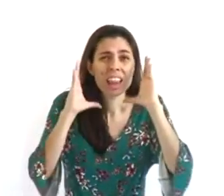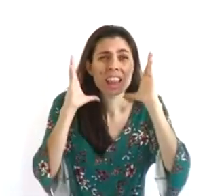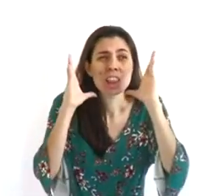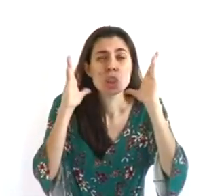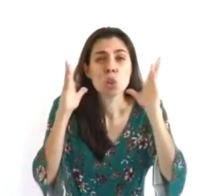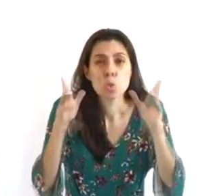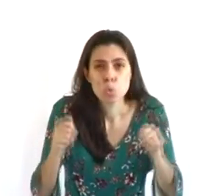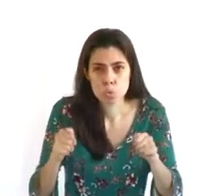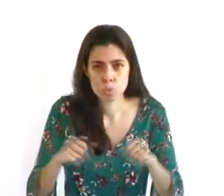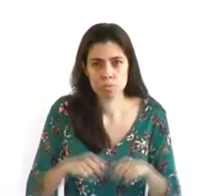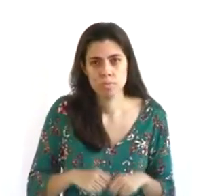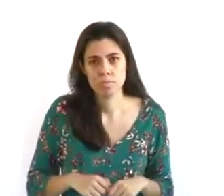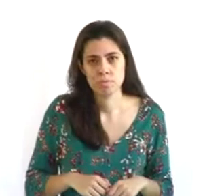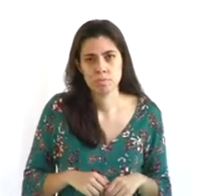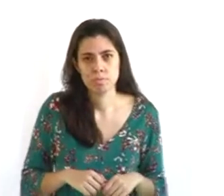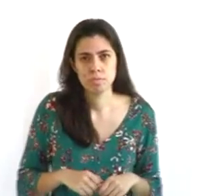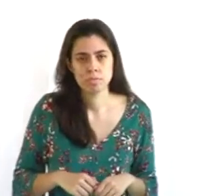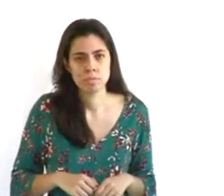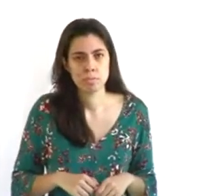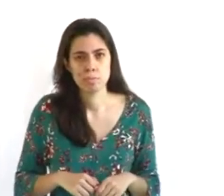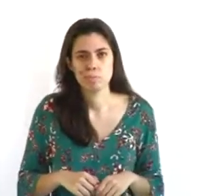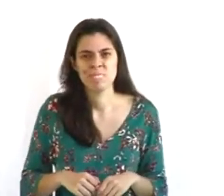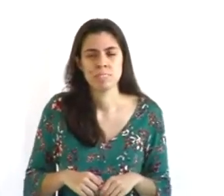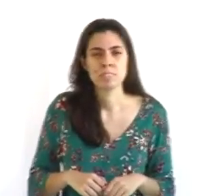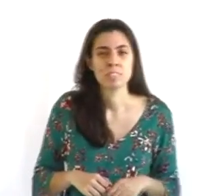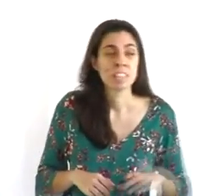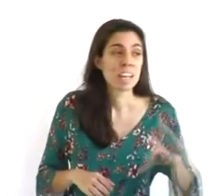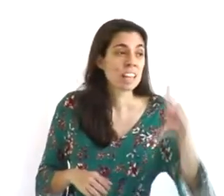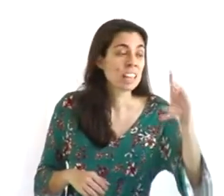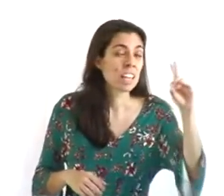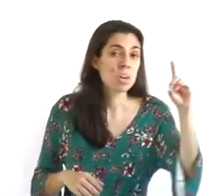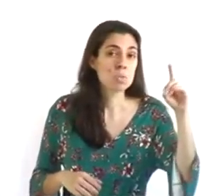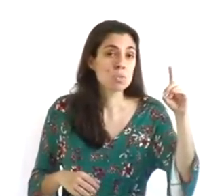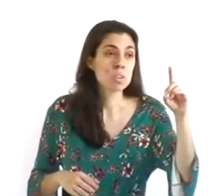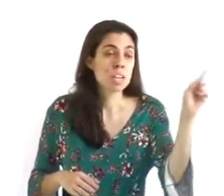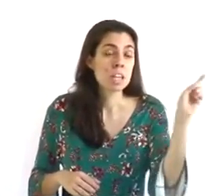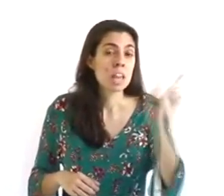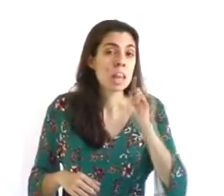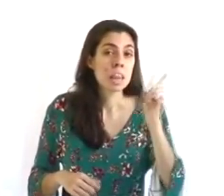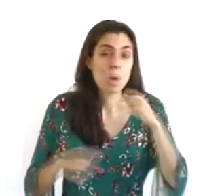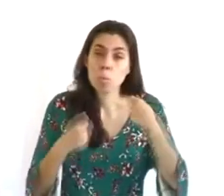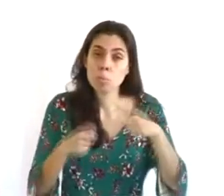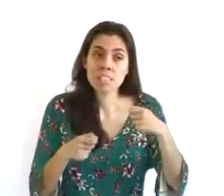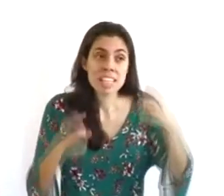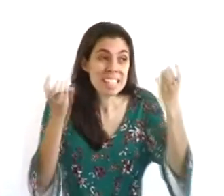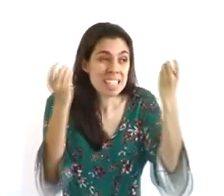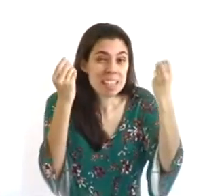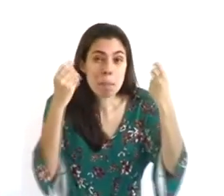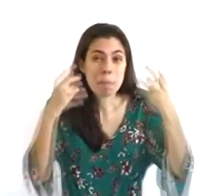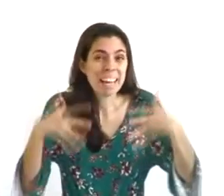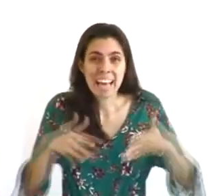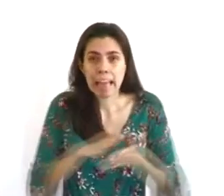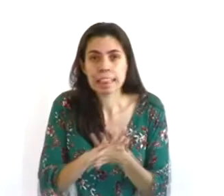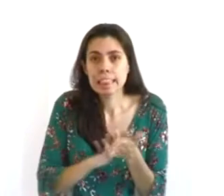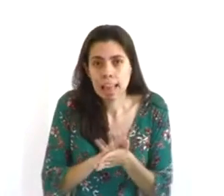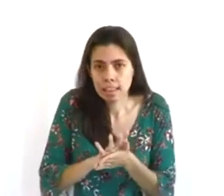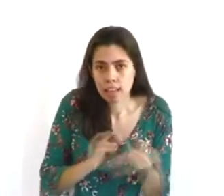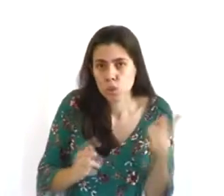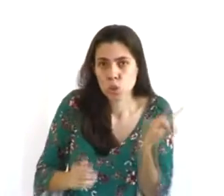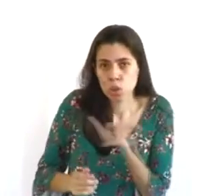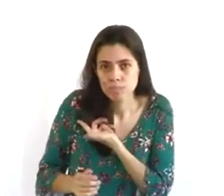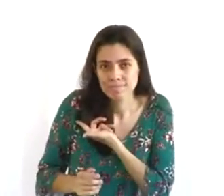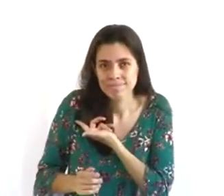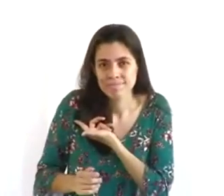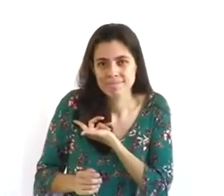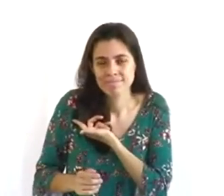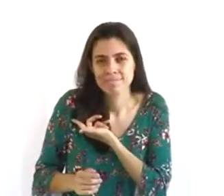não tem satisfação a nos dar, sabiam disso? Deus não é obrigado a dizer porque Ele fez assim ou fez assim. Provérbios não, Romanos mesmo,